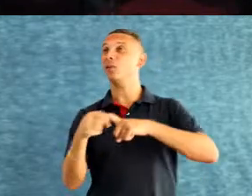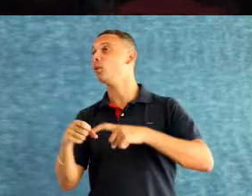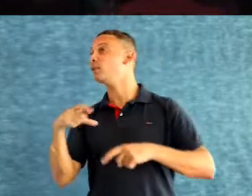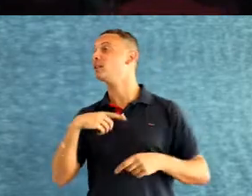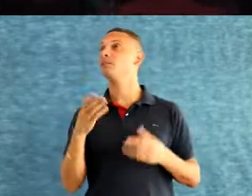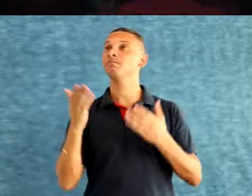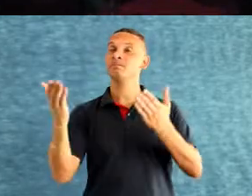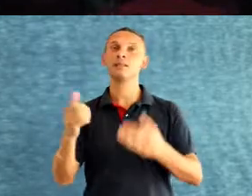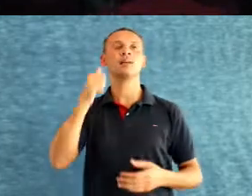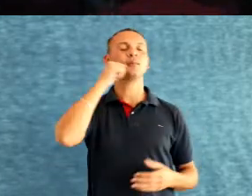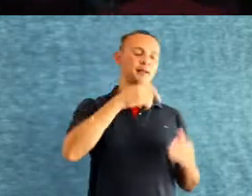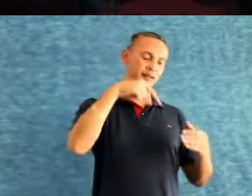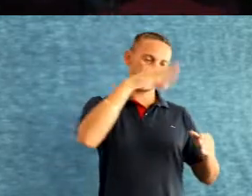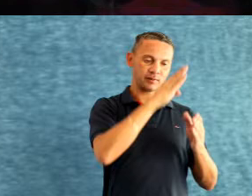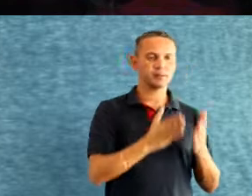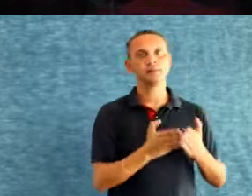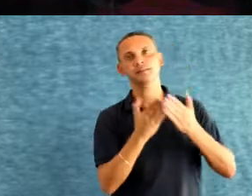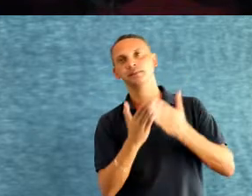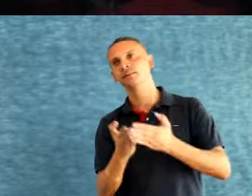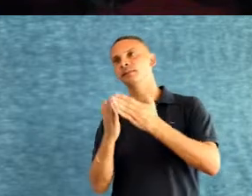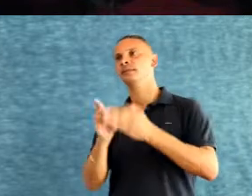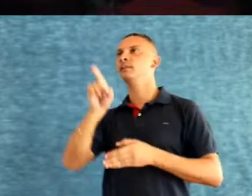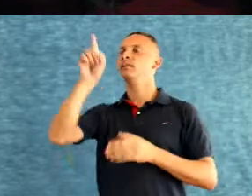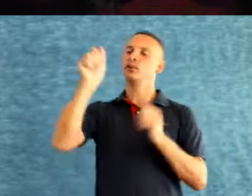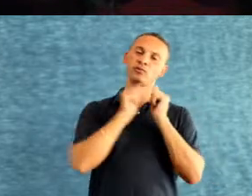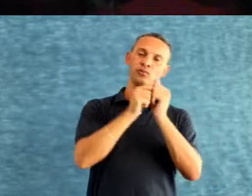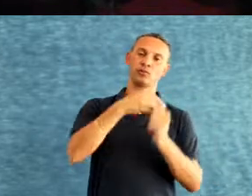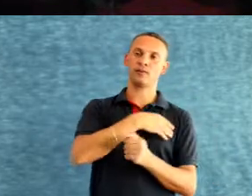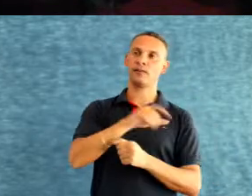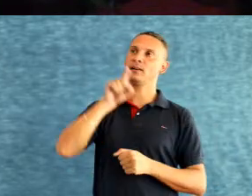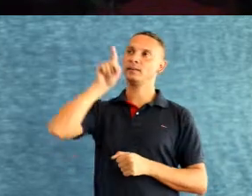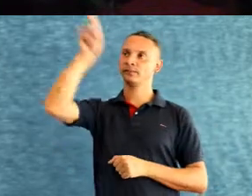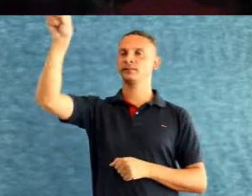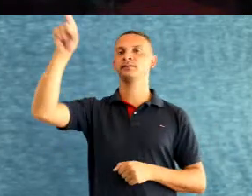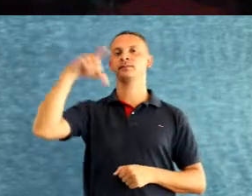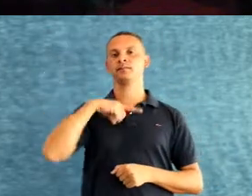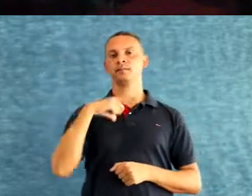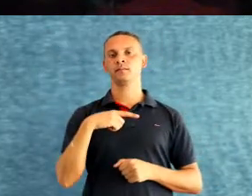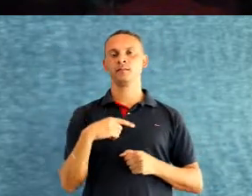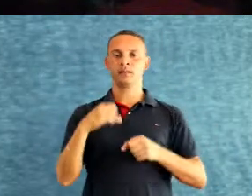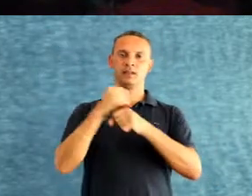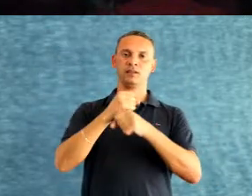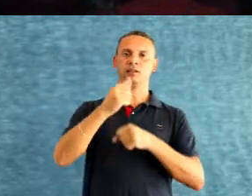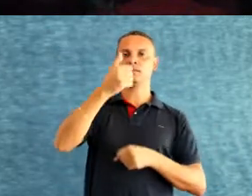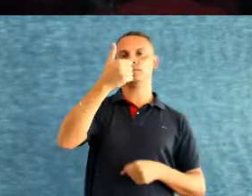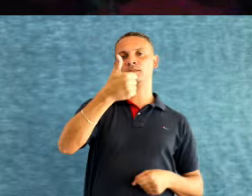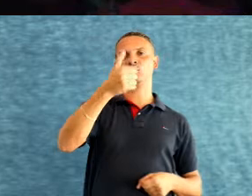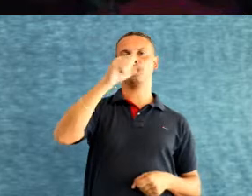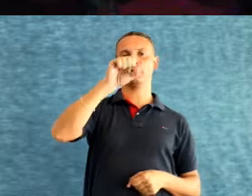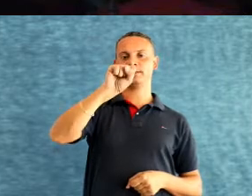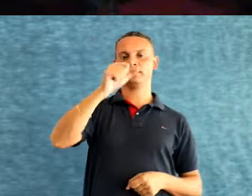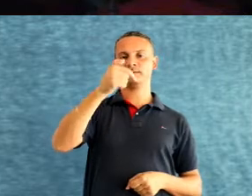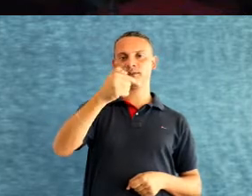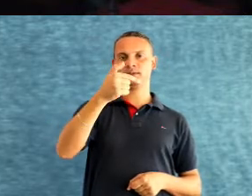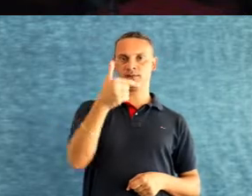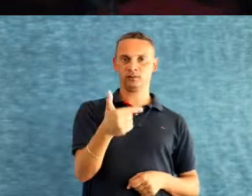Logo, embarcou novamente, dessa vez acompanhada apenas da filha, para uma estada mais longa. Em 1872,